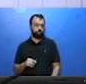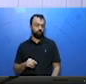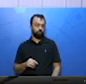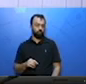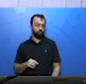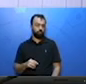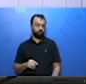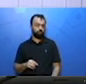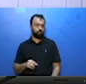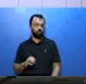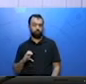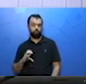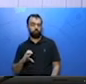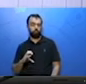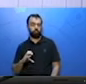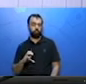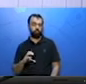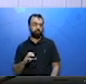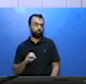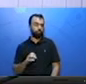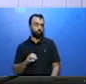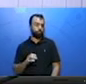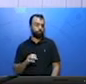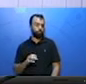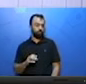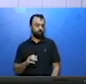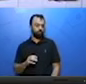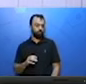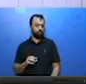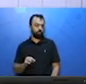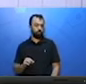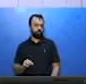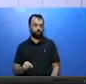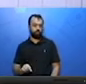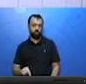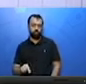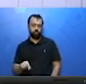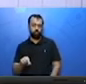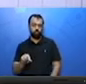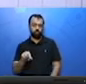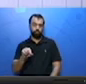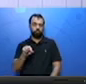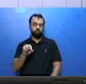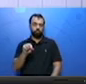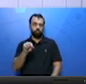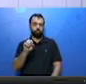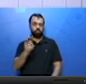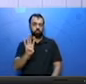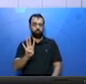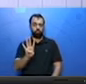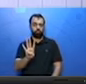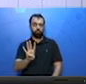O ponto C. Subo aqui, no x é